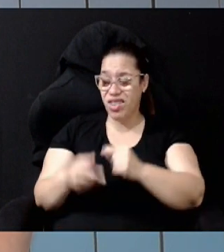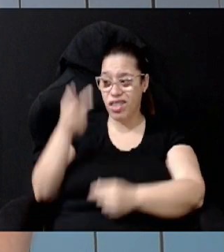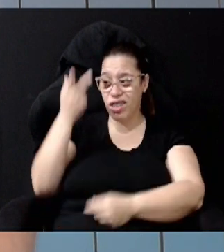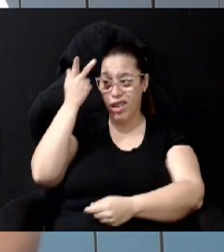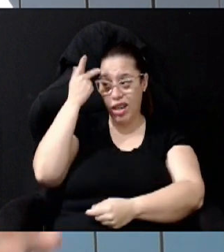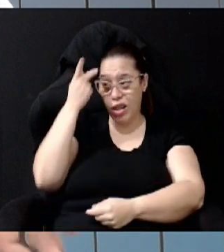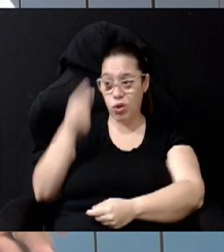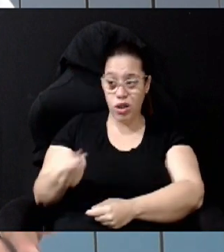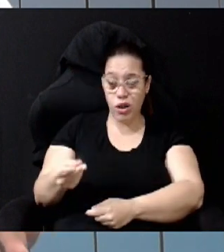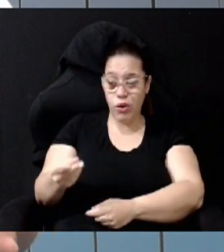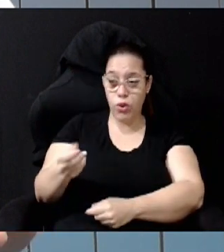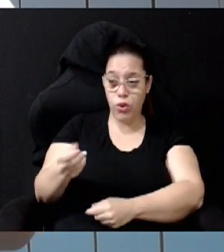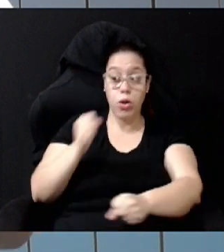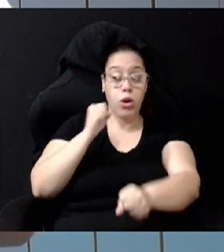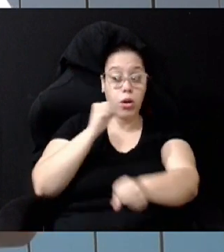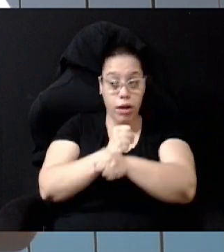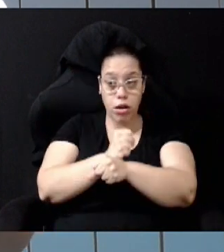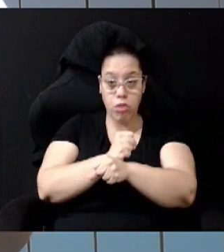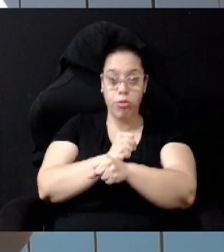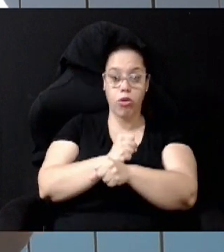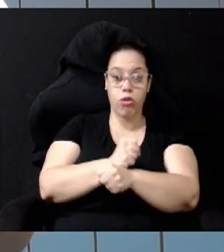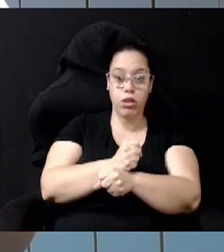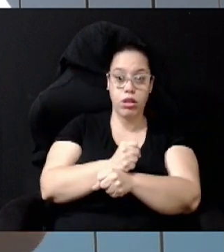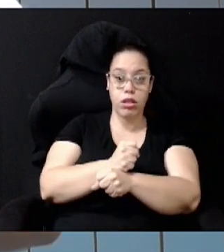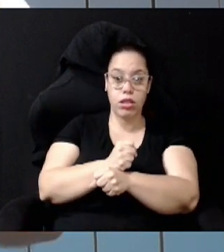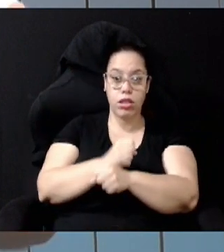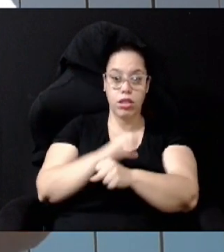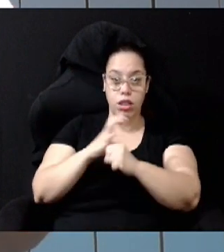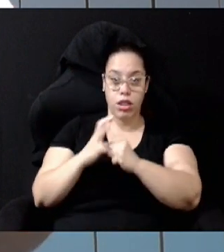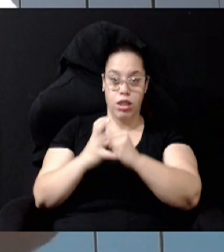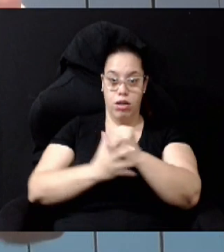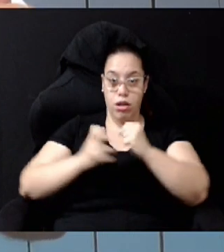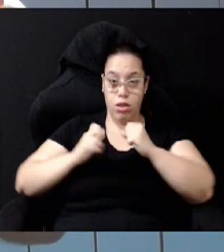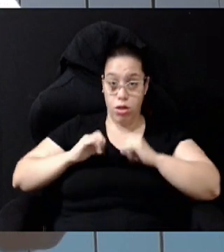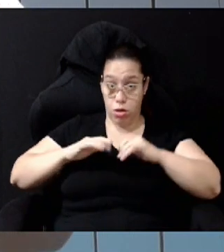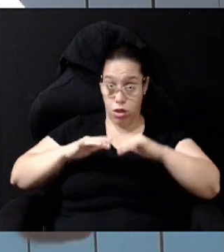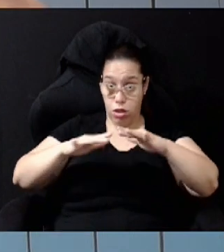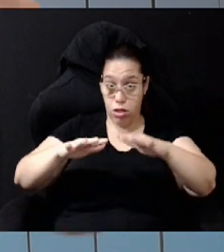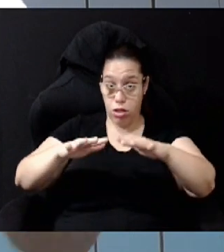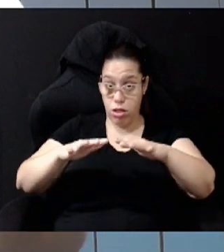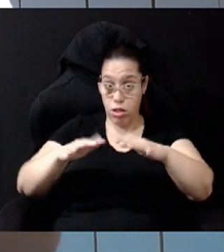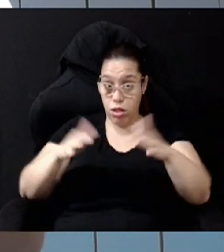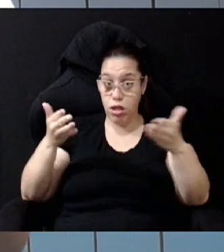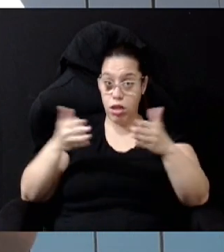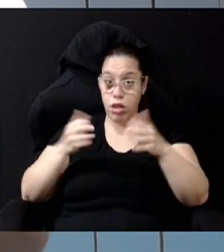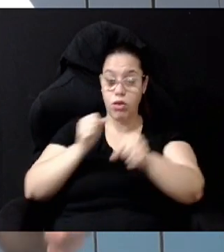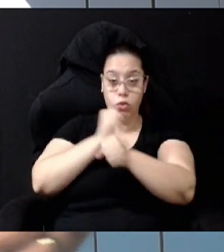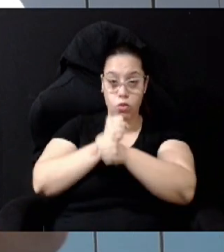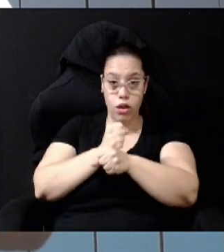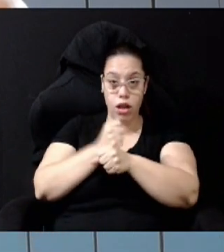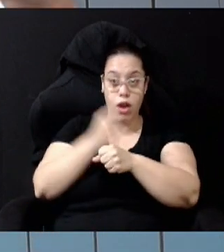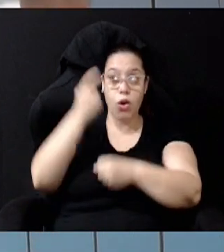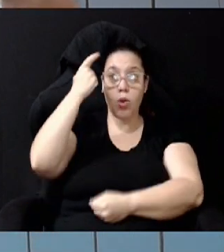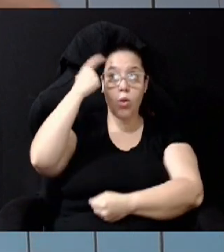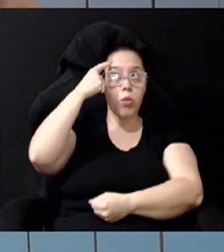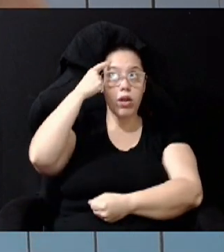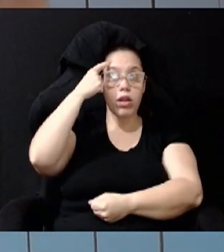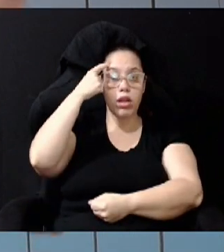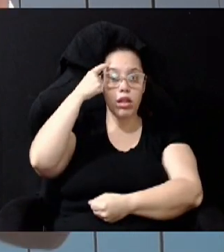freio. Na pandemia, se discutiu um pouco isso. Eu acho que agora vai dar uma parada, vamos repensar. Nada,